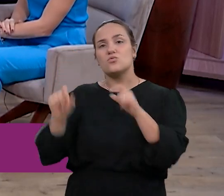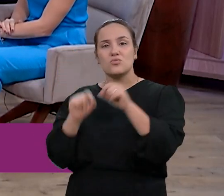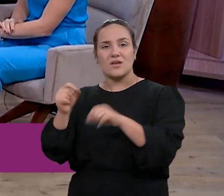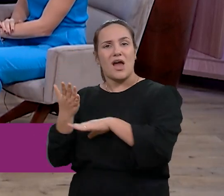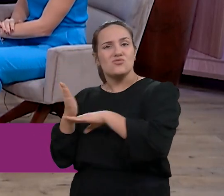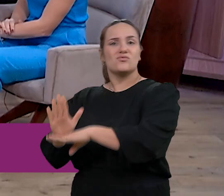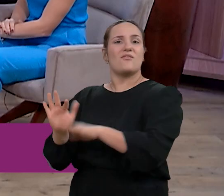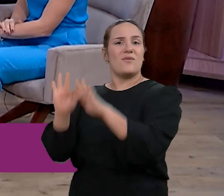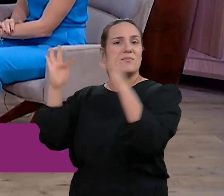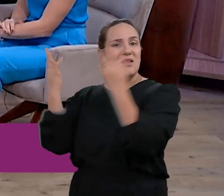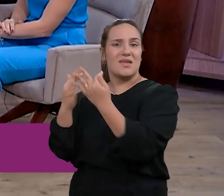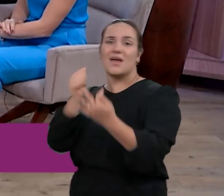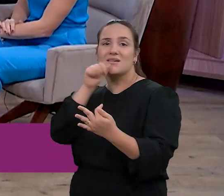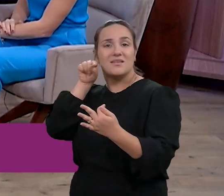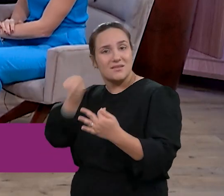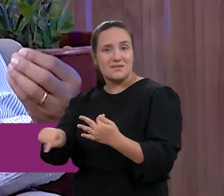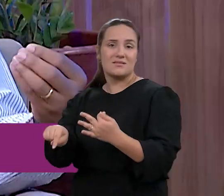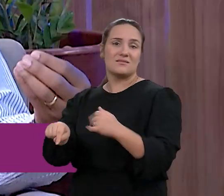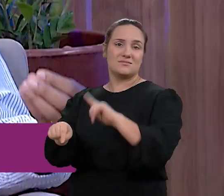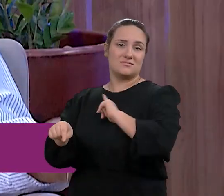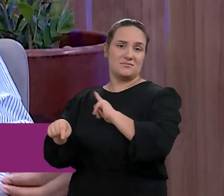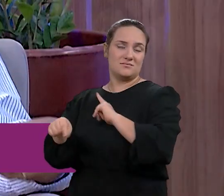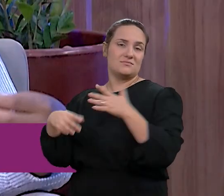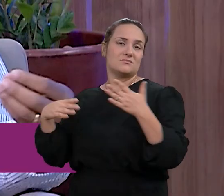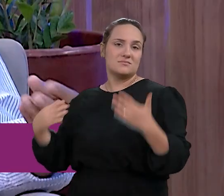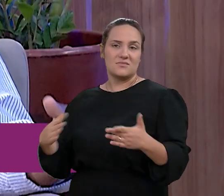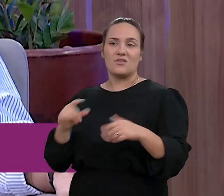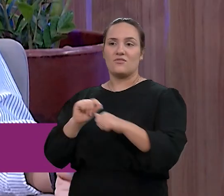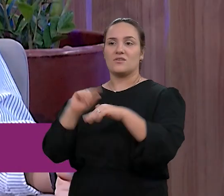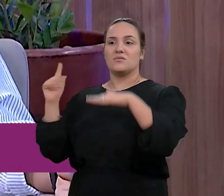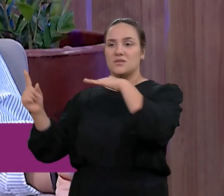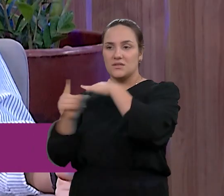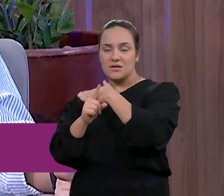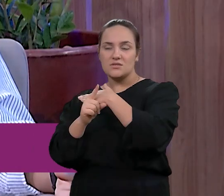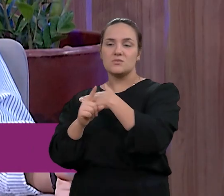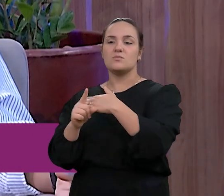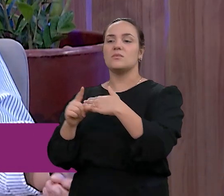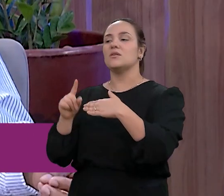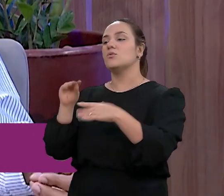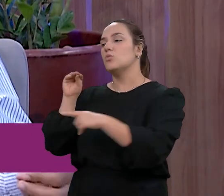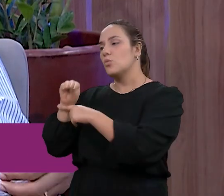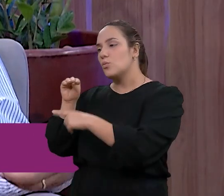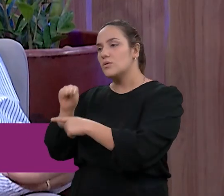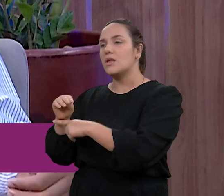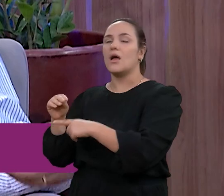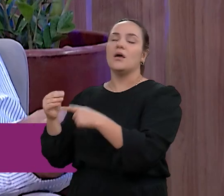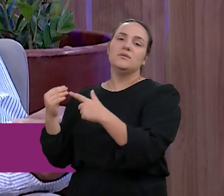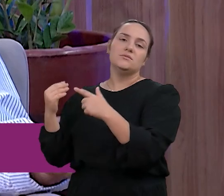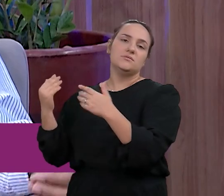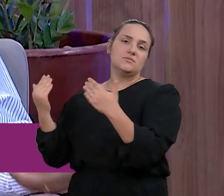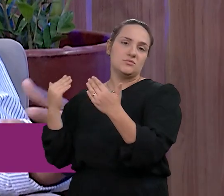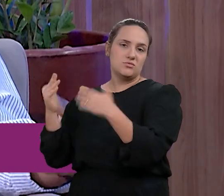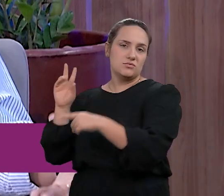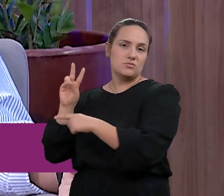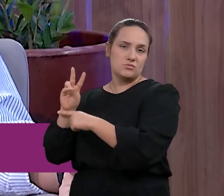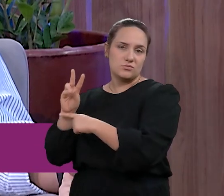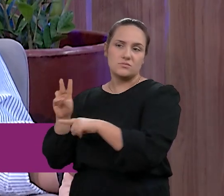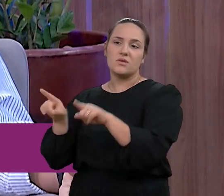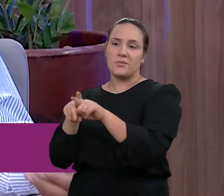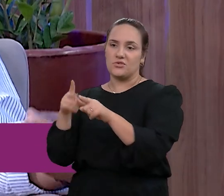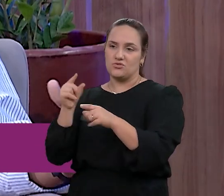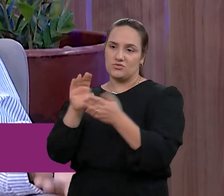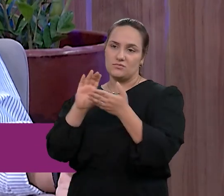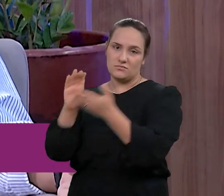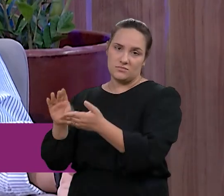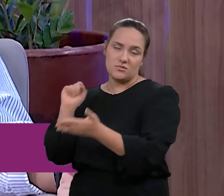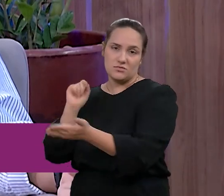aquela que fortalece a família que sobrou Então faz uma atenção preventiva a saúde mental dessa cuidadora um projeto de transferência de